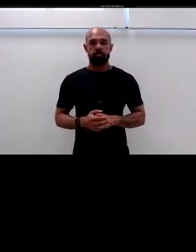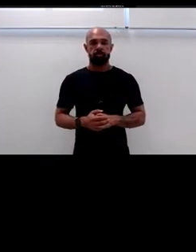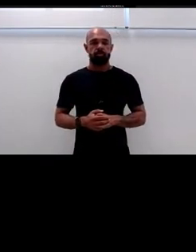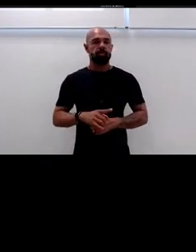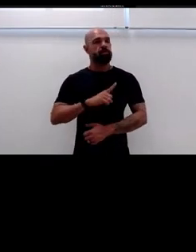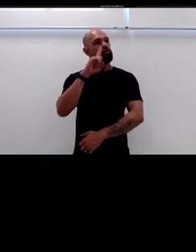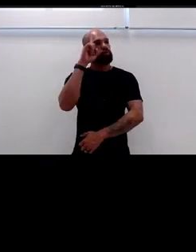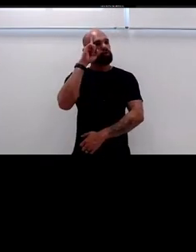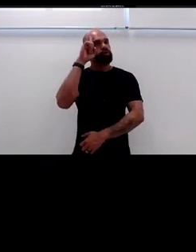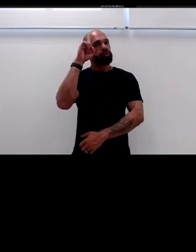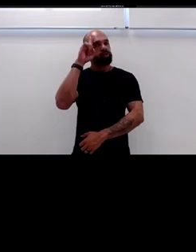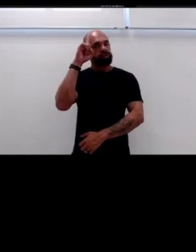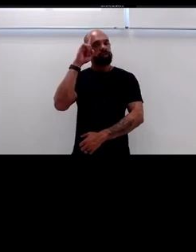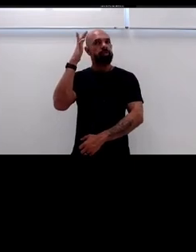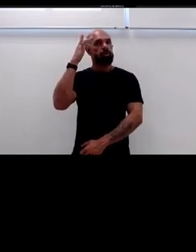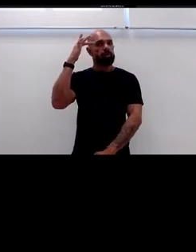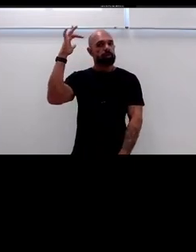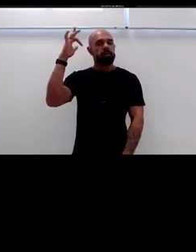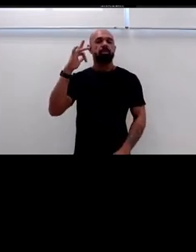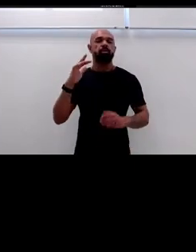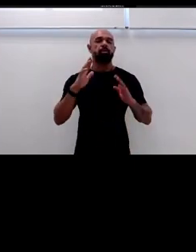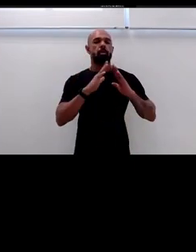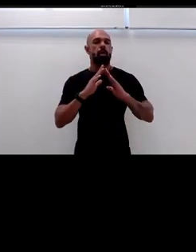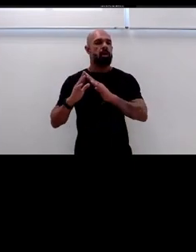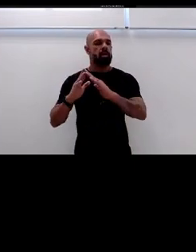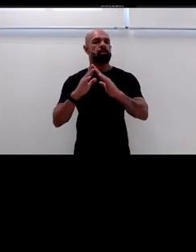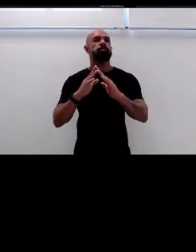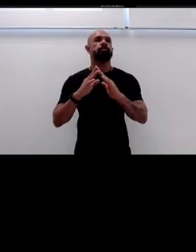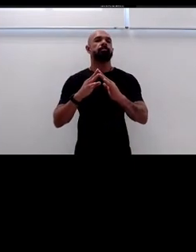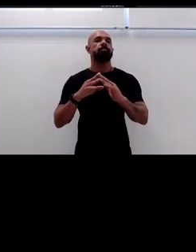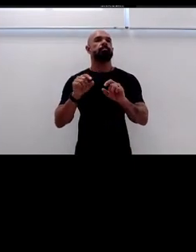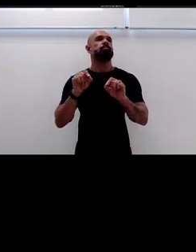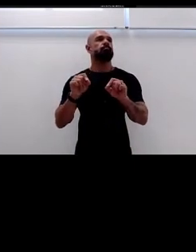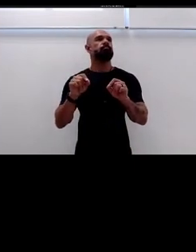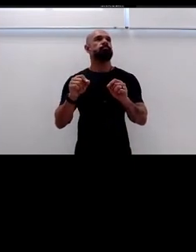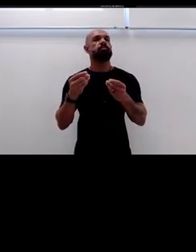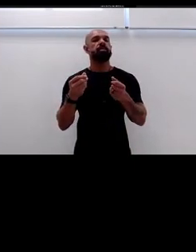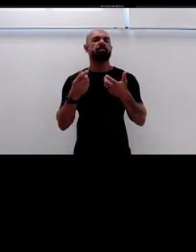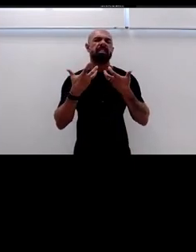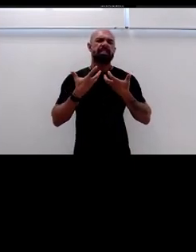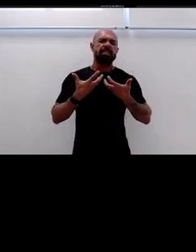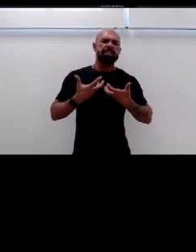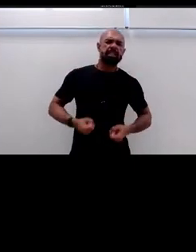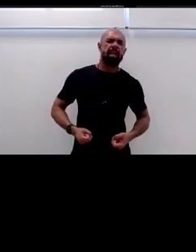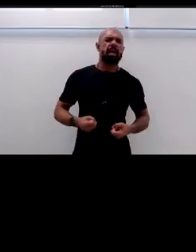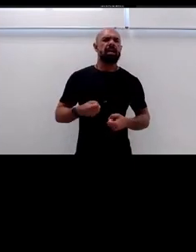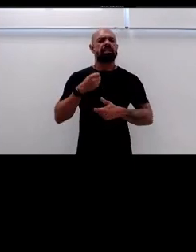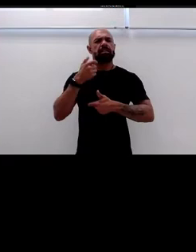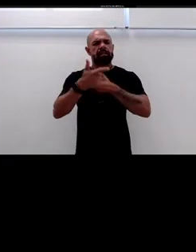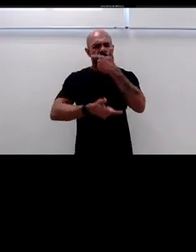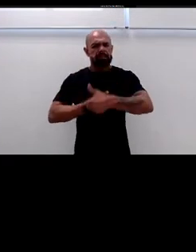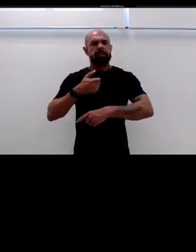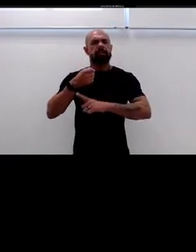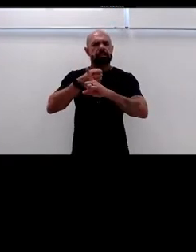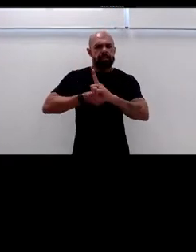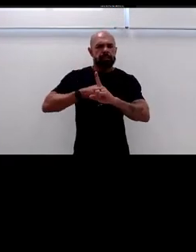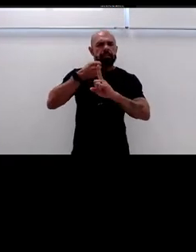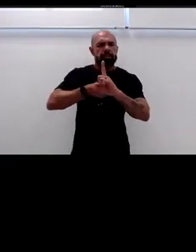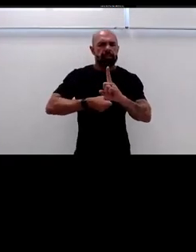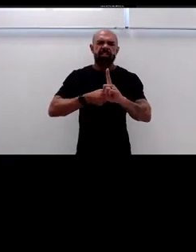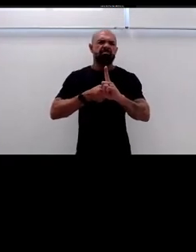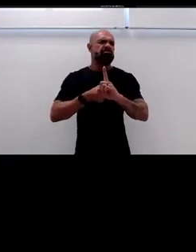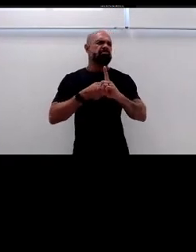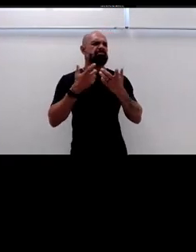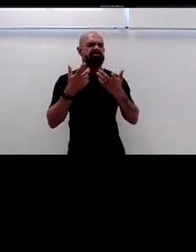né? Dos moradores, de uma certa forma, meio cansados, uma luta e para não sair